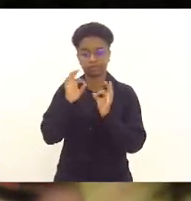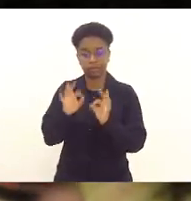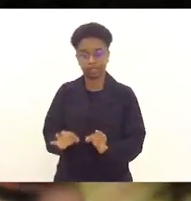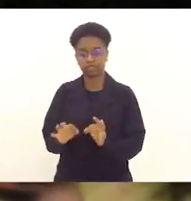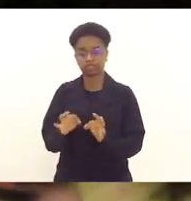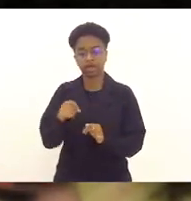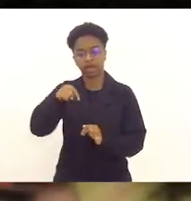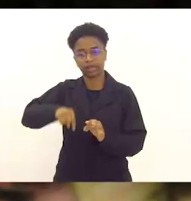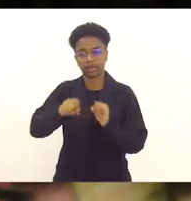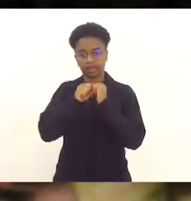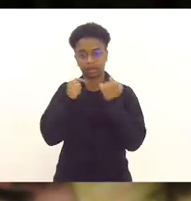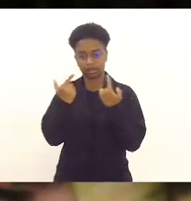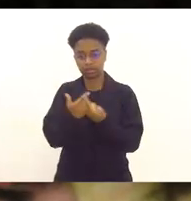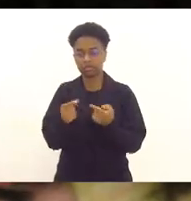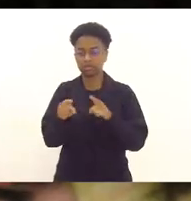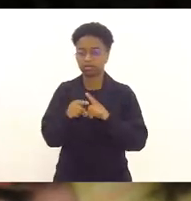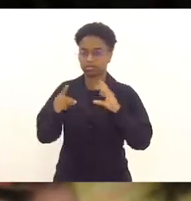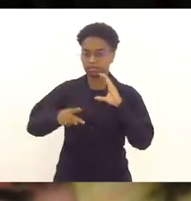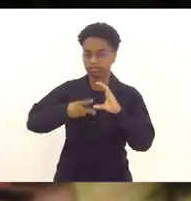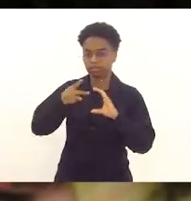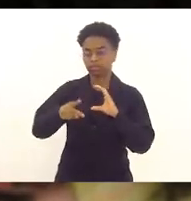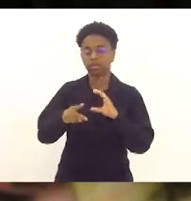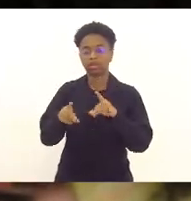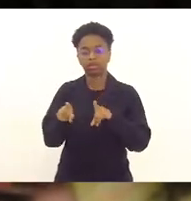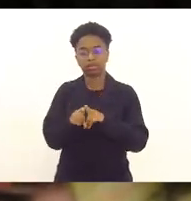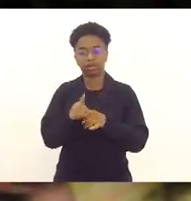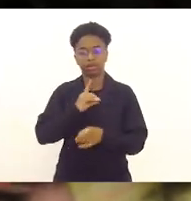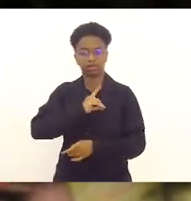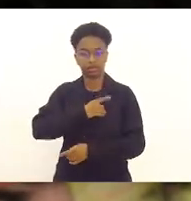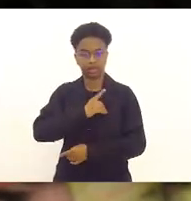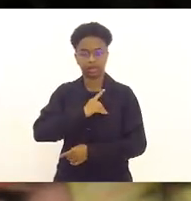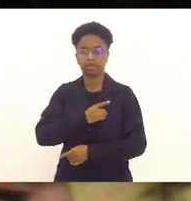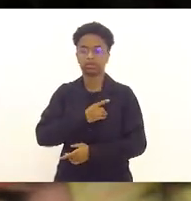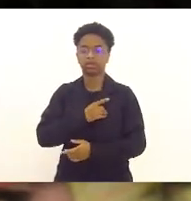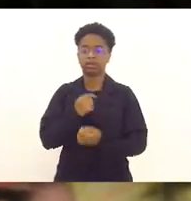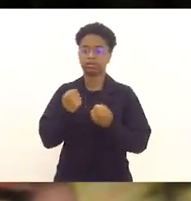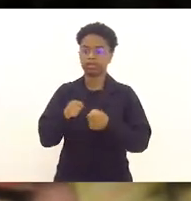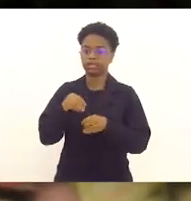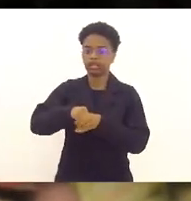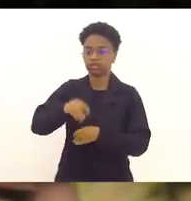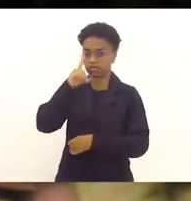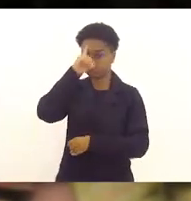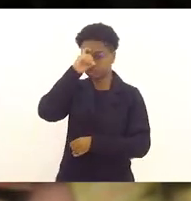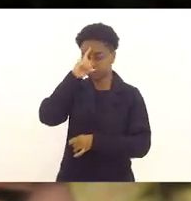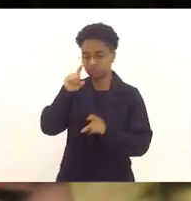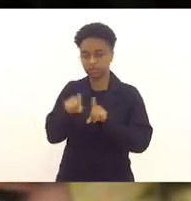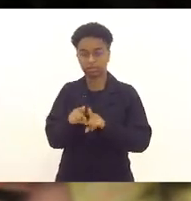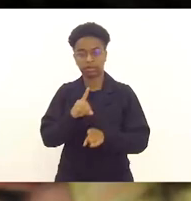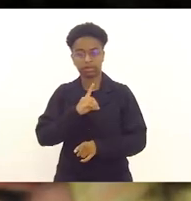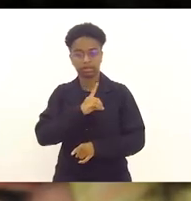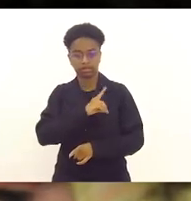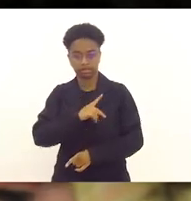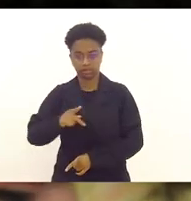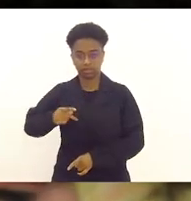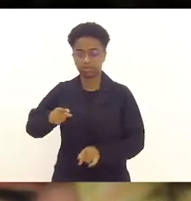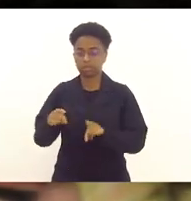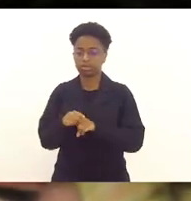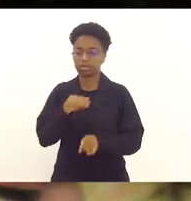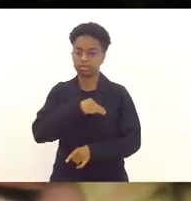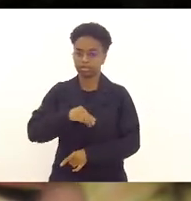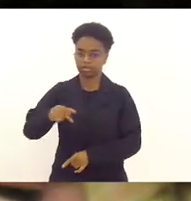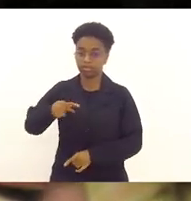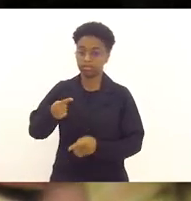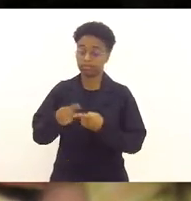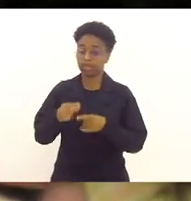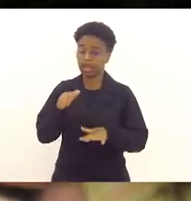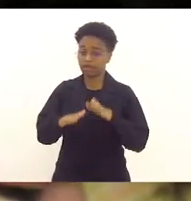na Assembleia lá na Câmara tem que ser feito na delegacia tem que ser feito no hospital tem que ser feito na Defensoria tem que ser feito do MP porque às vezes quando você